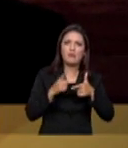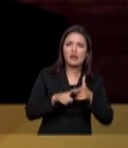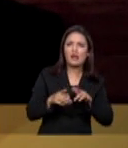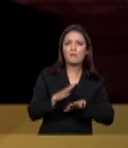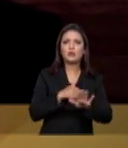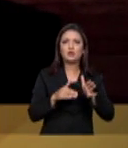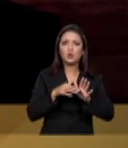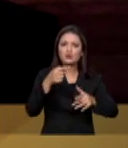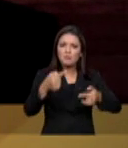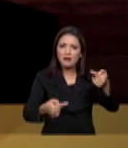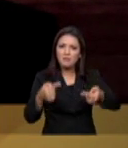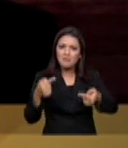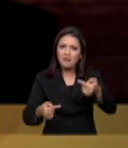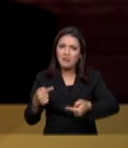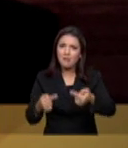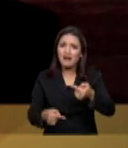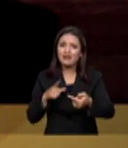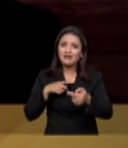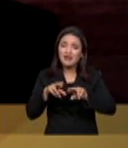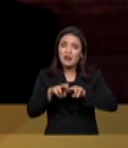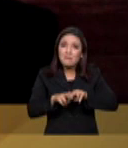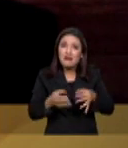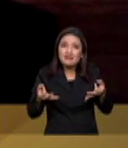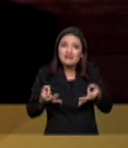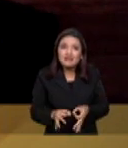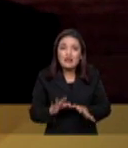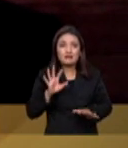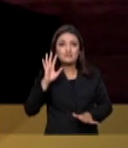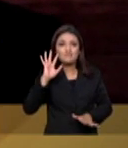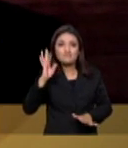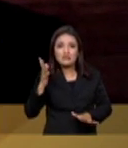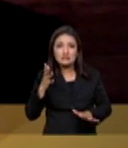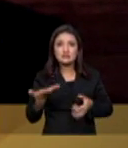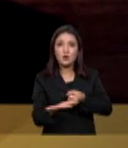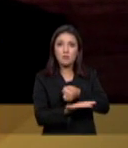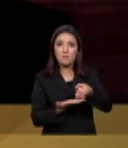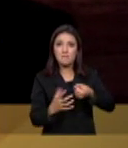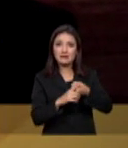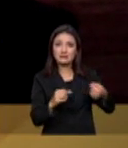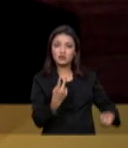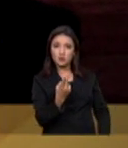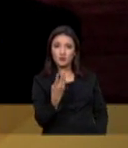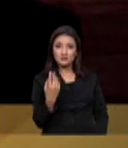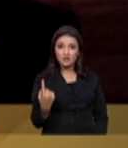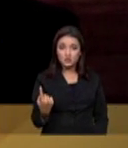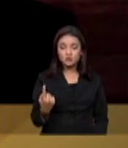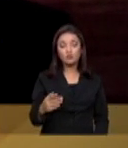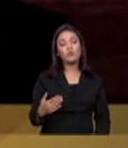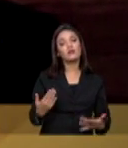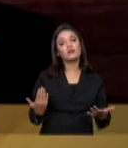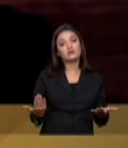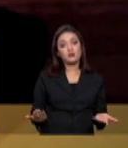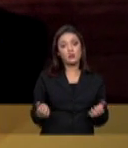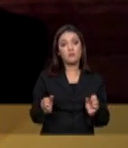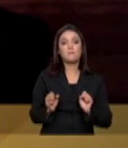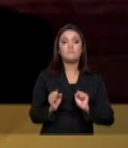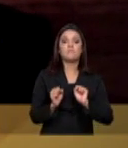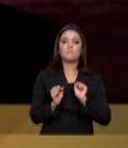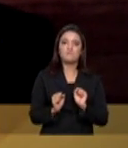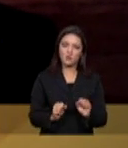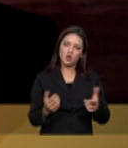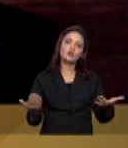hermenêutica contido no artigo 21 do texto condicional possa se